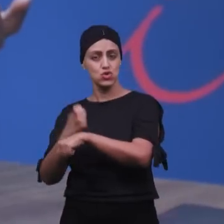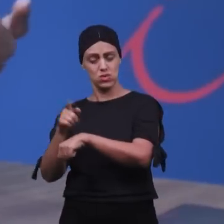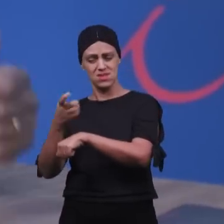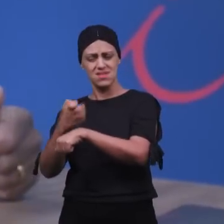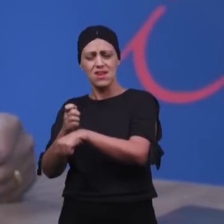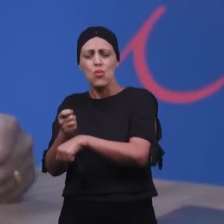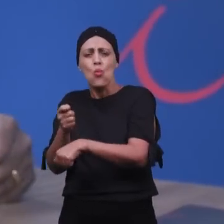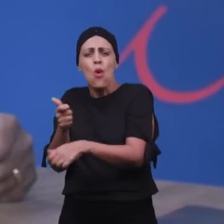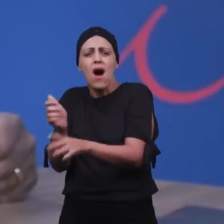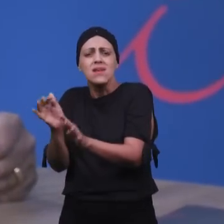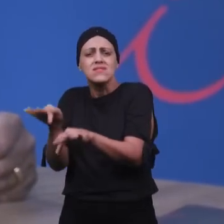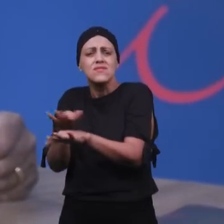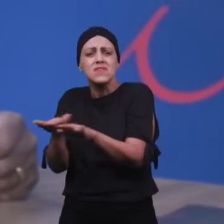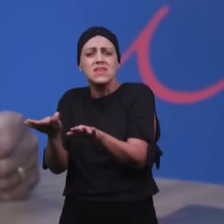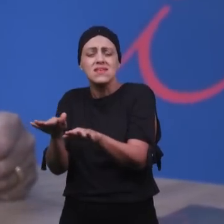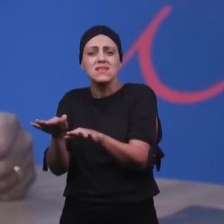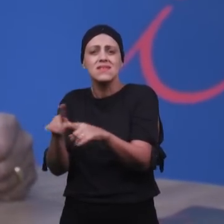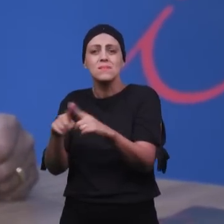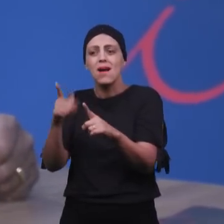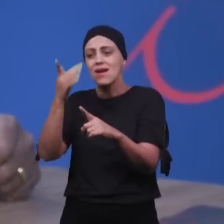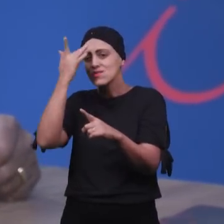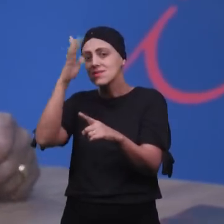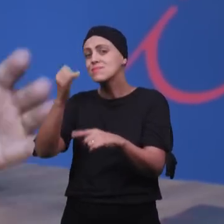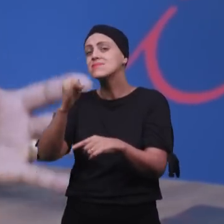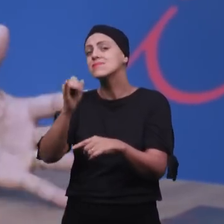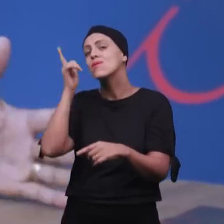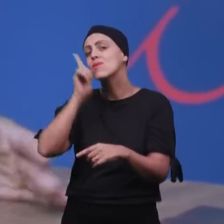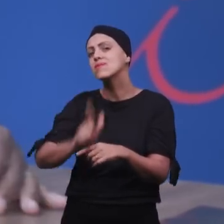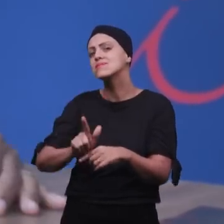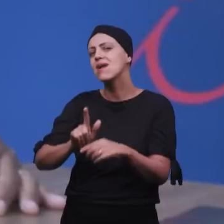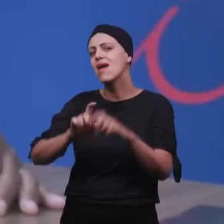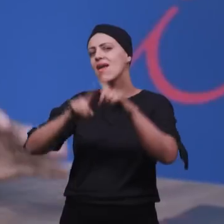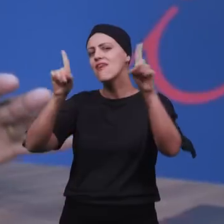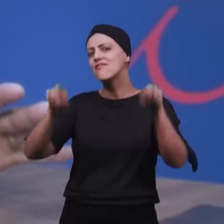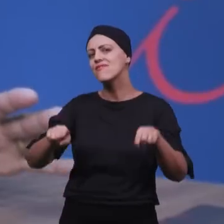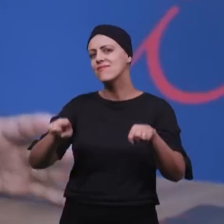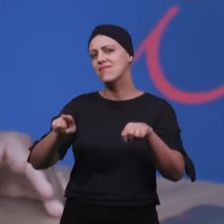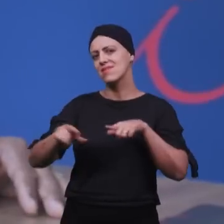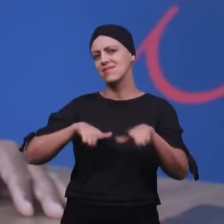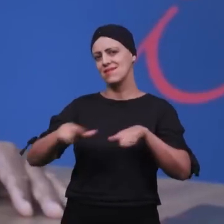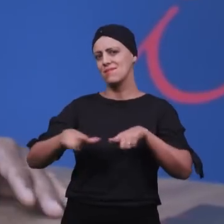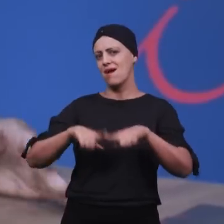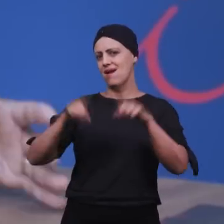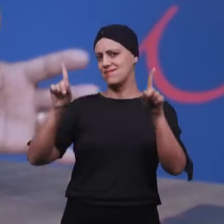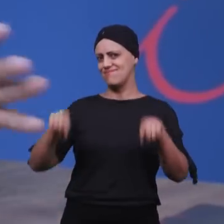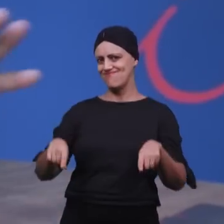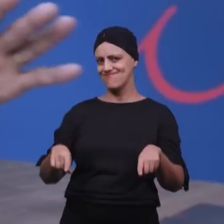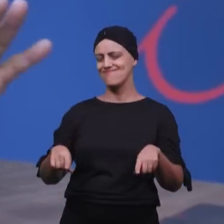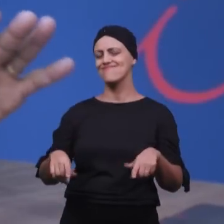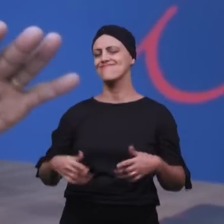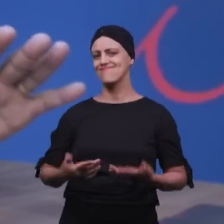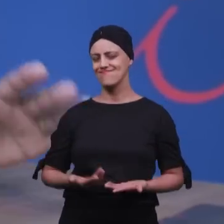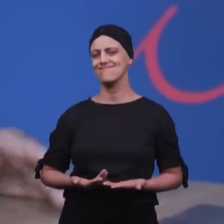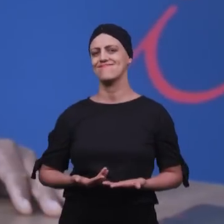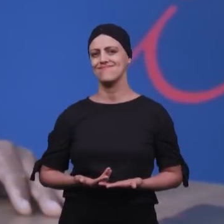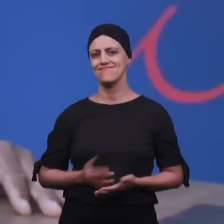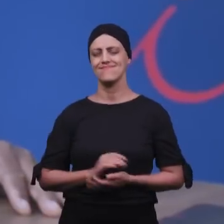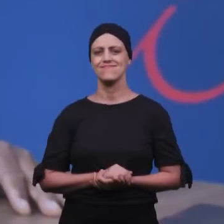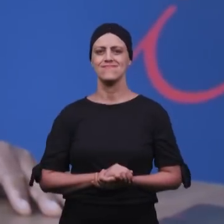se ia conseguir o emprego, uma colocação naquela graduação